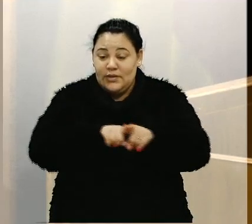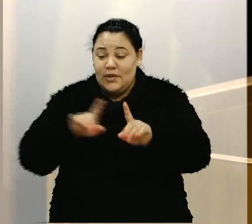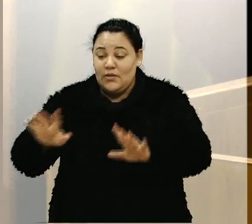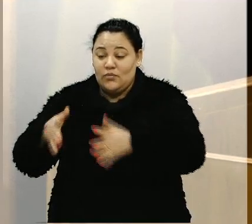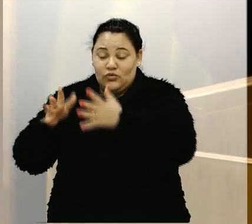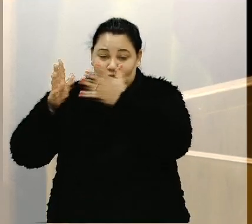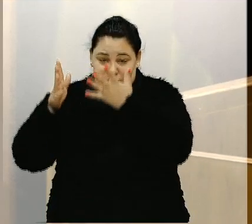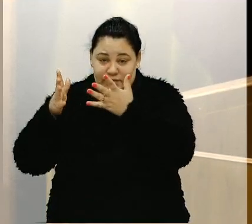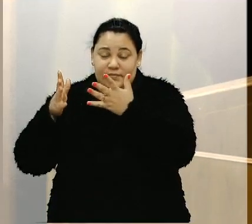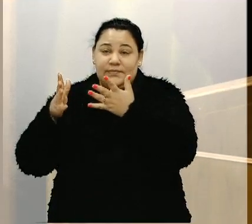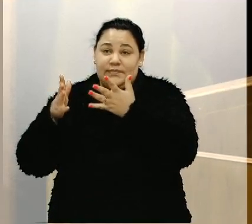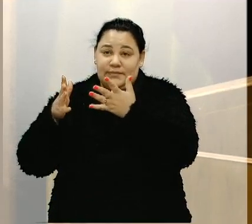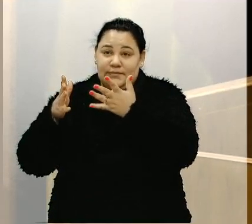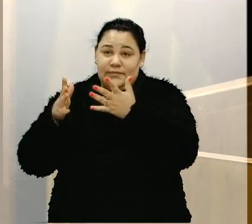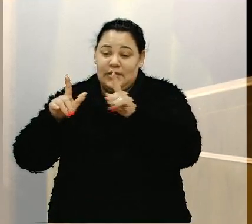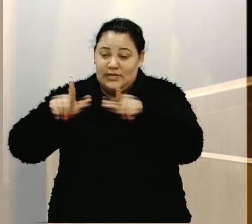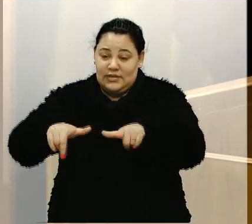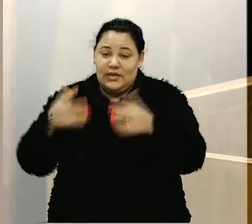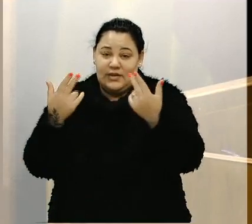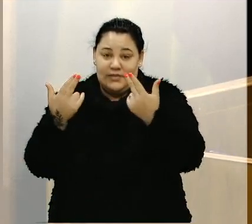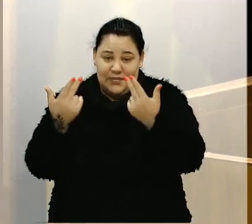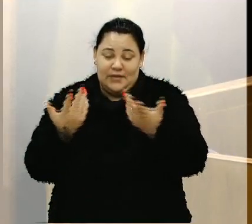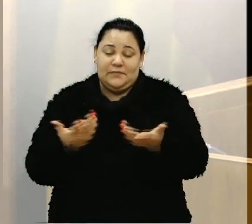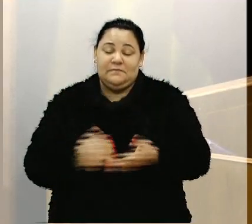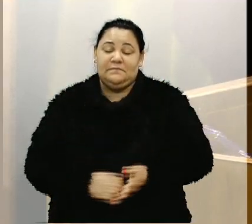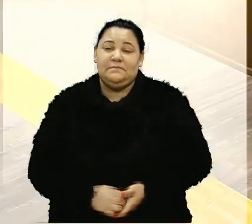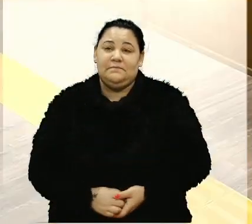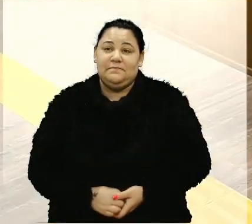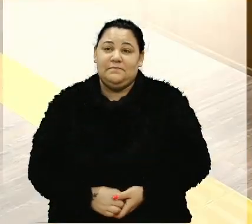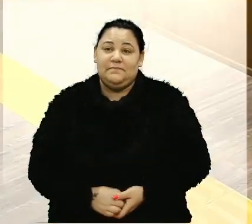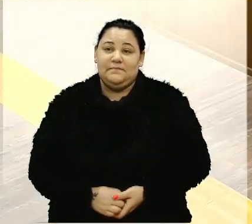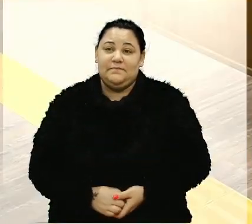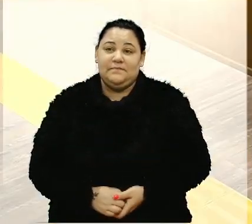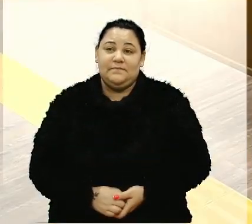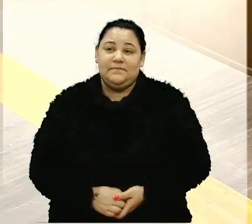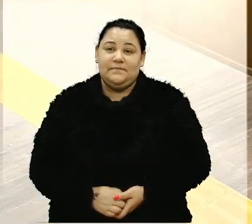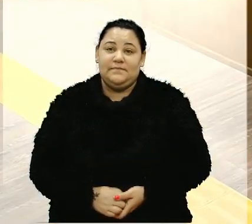estabelecimentos das cidades irmãs. Era isso. Obrigado, senhora presidente. Peço a palavra, presidente.